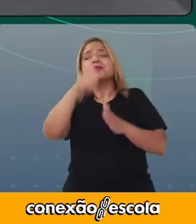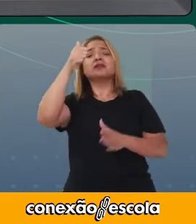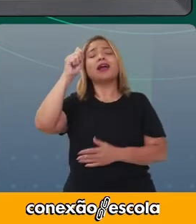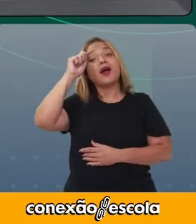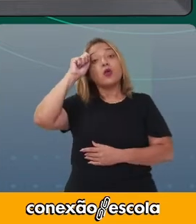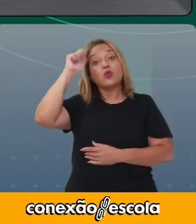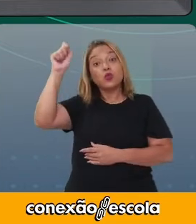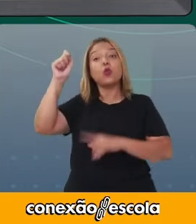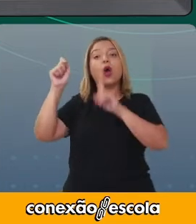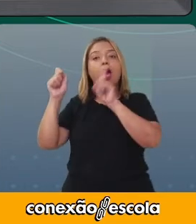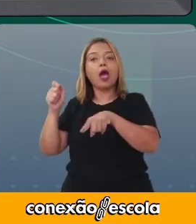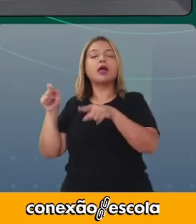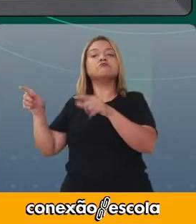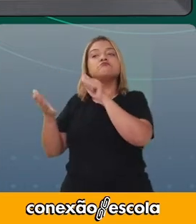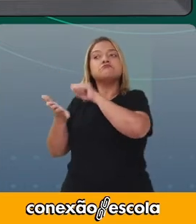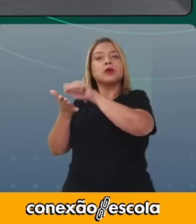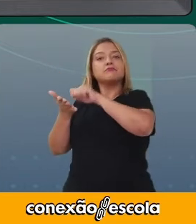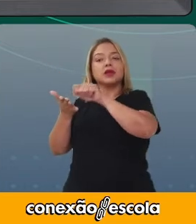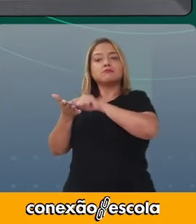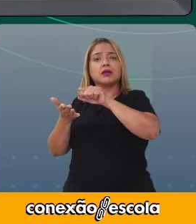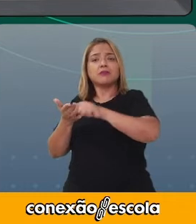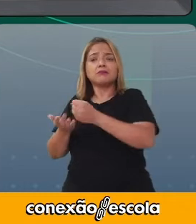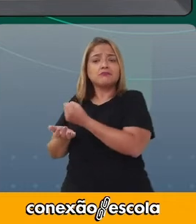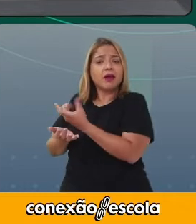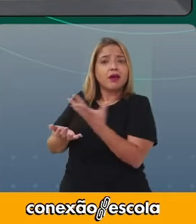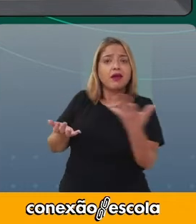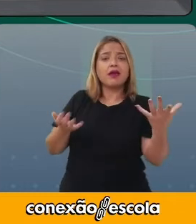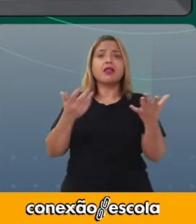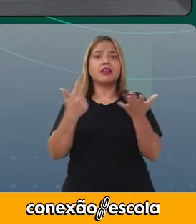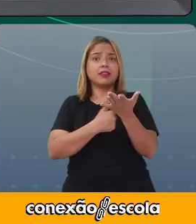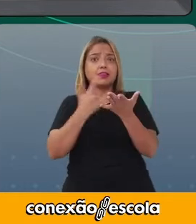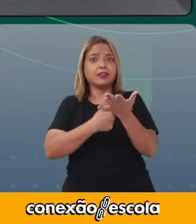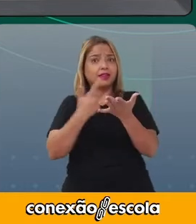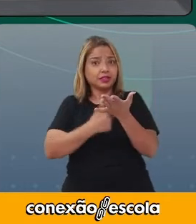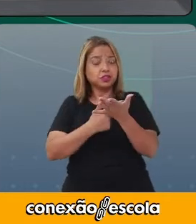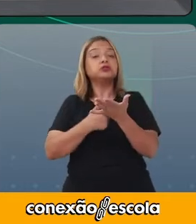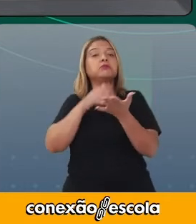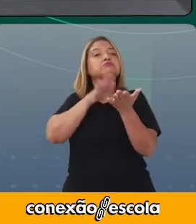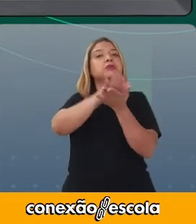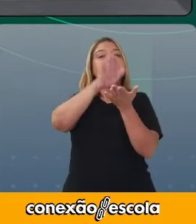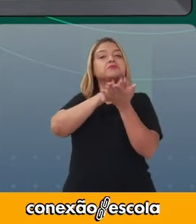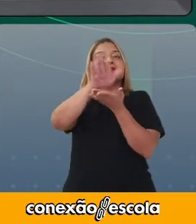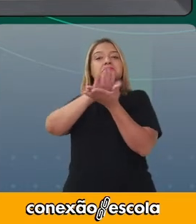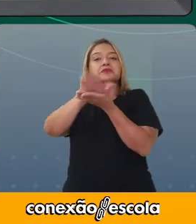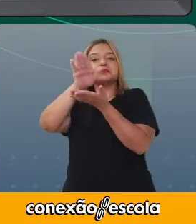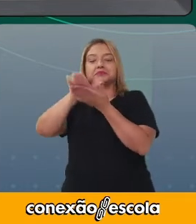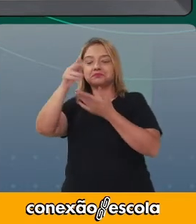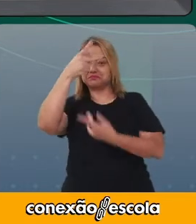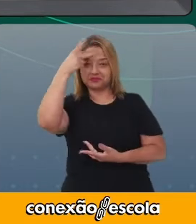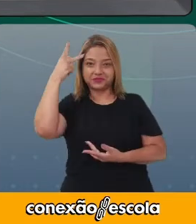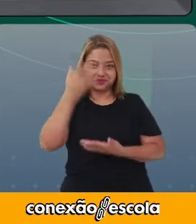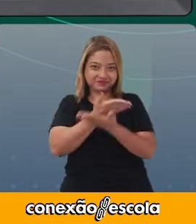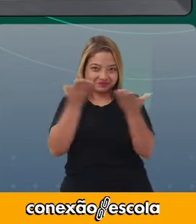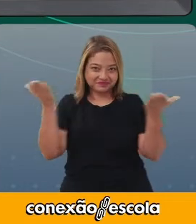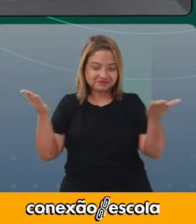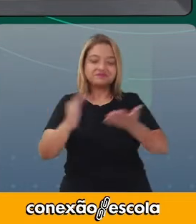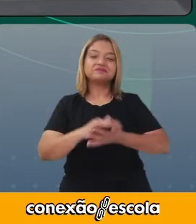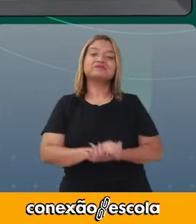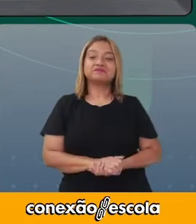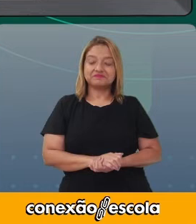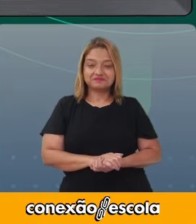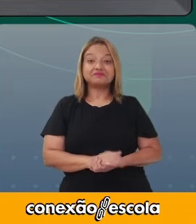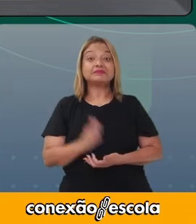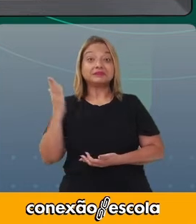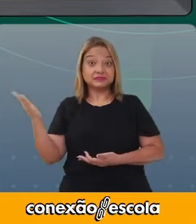autores a coletar essas histórias e publicar em um livro. E aqui nesse